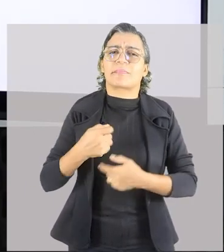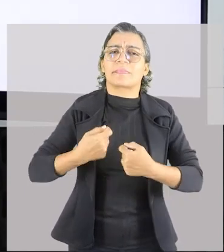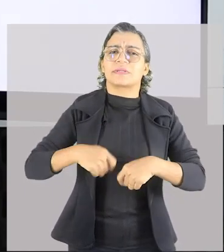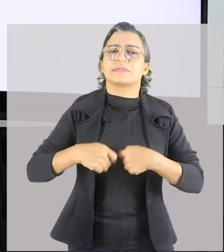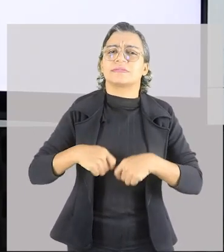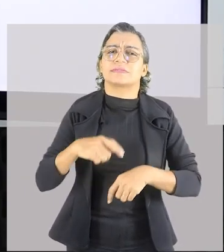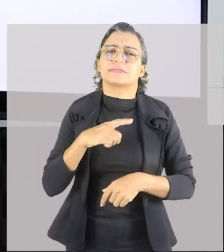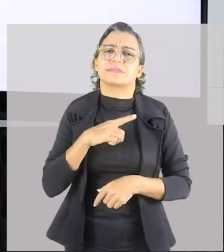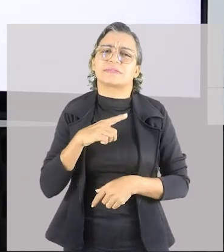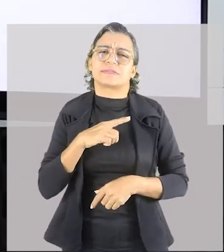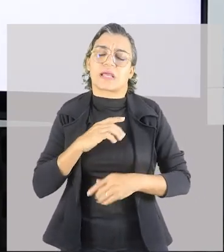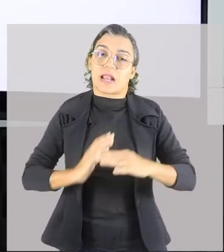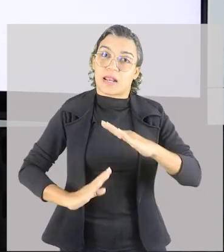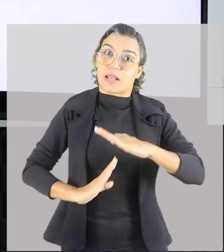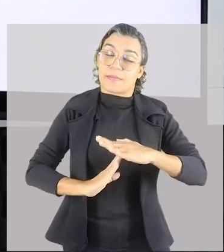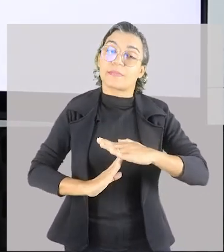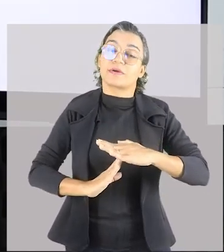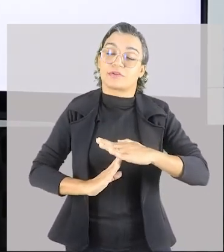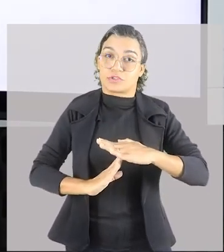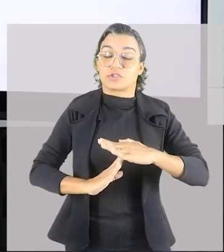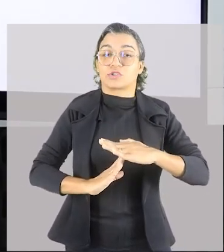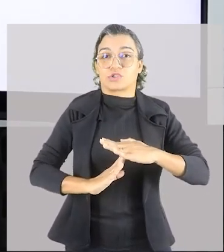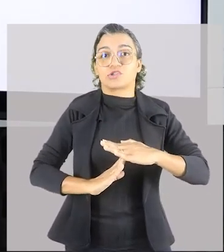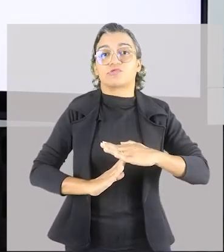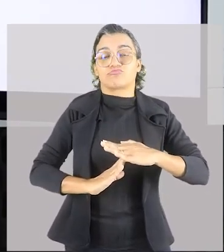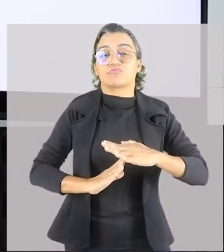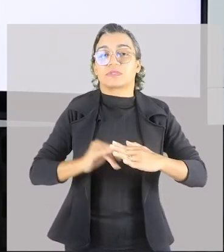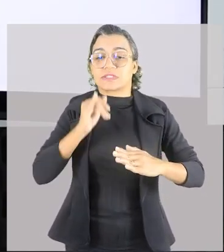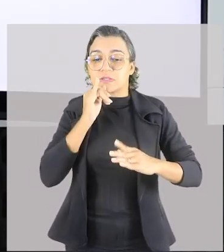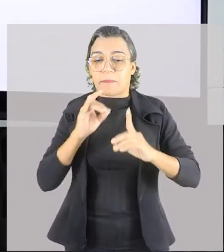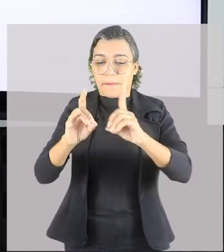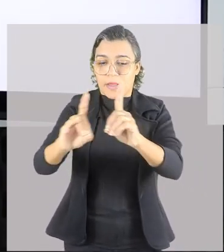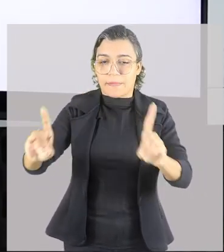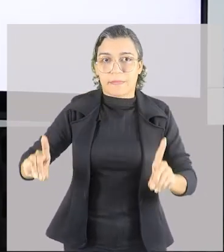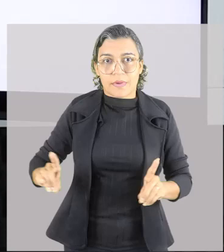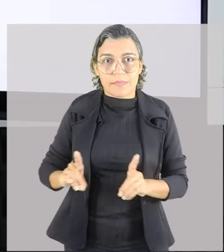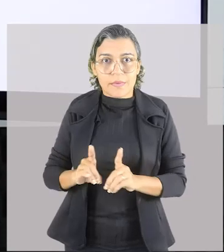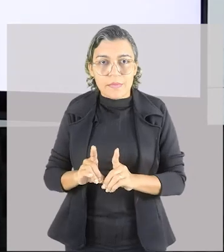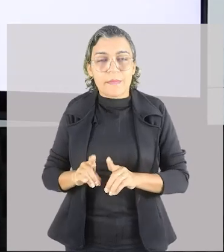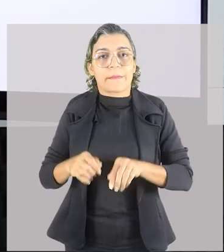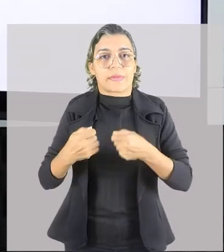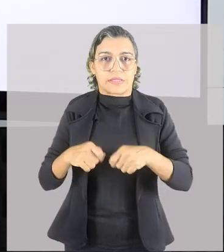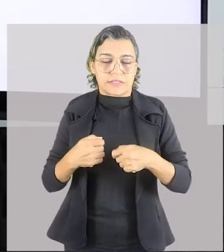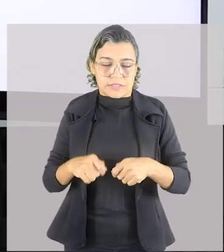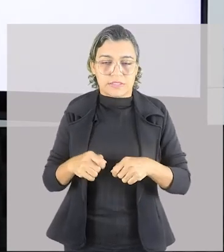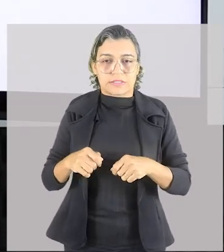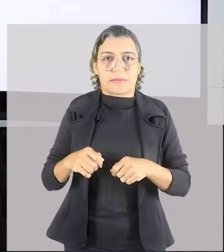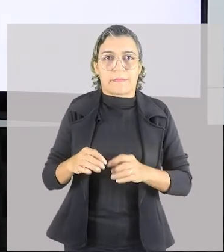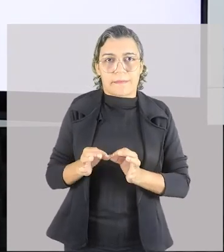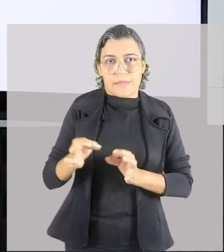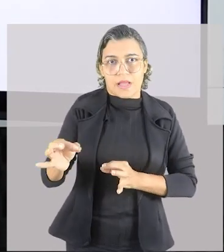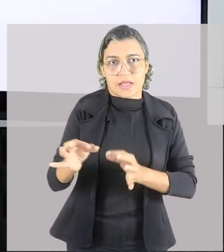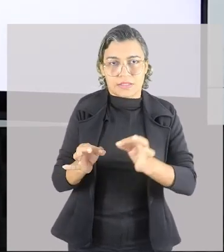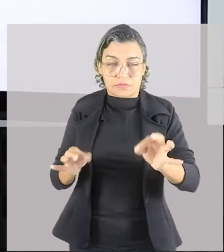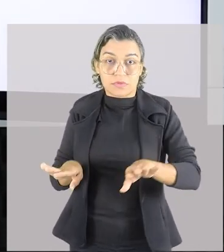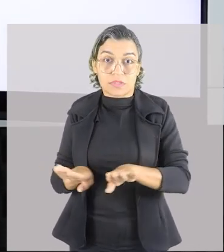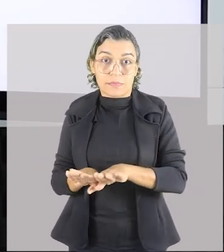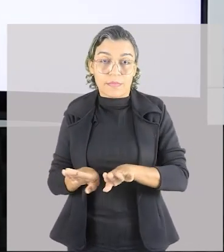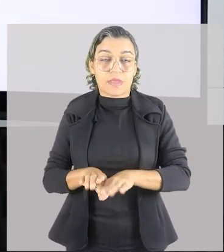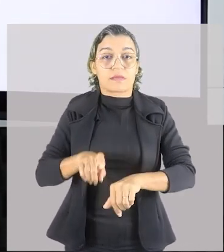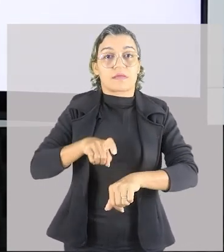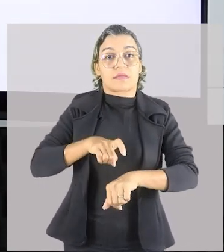precisa ter um limite, uma delimitação de um espaço, e ele precisa ter um tempo